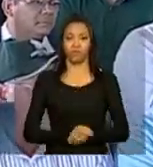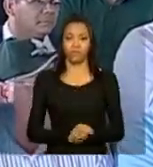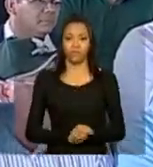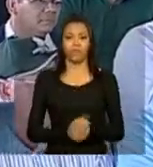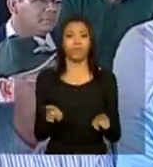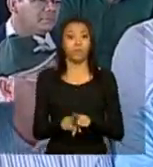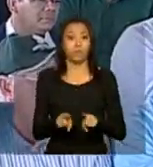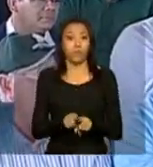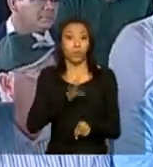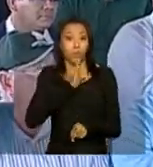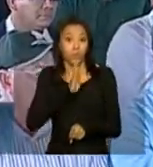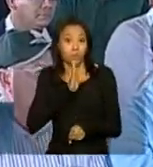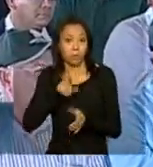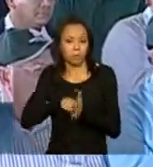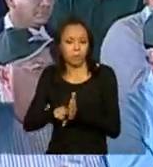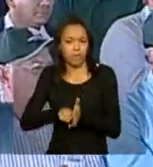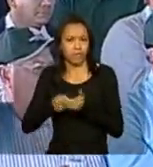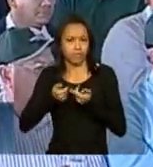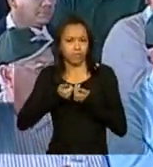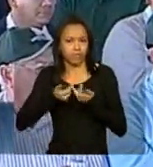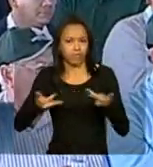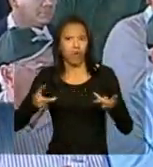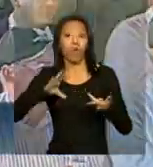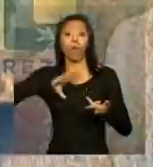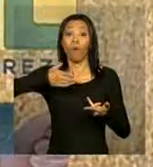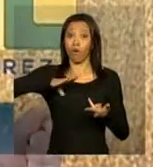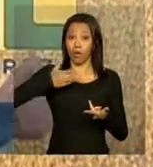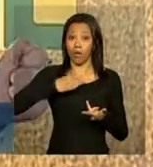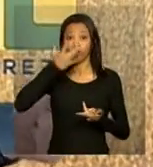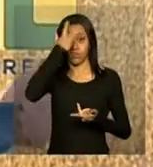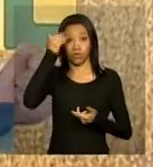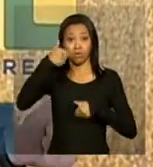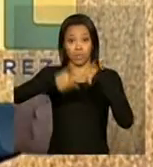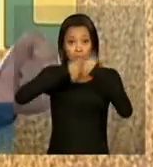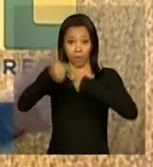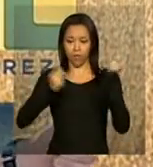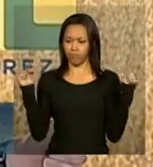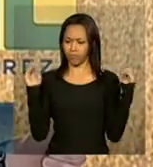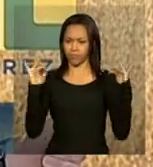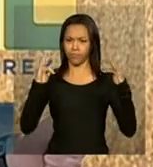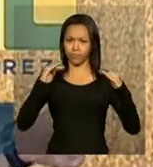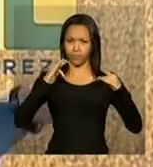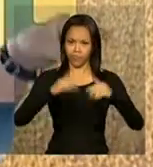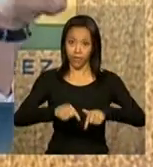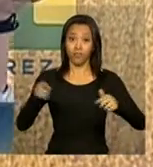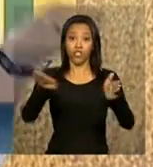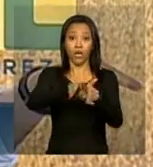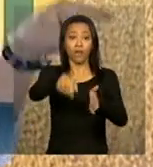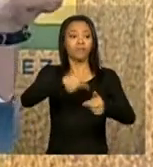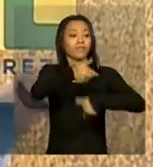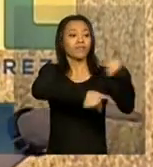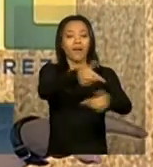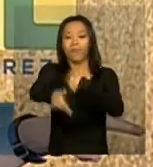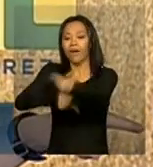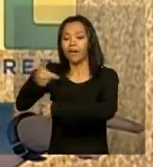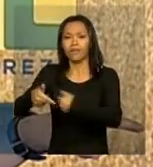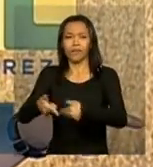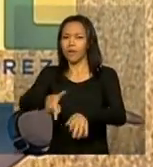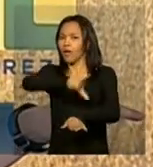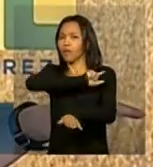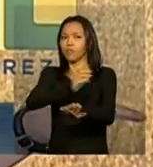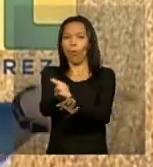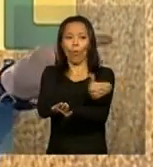pelo conhecimento, mas pela coragem dos agricultores que vieram para cá e fizeram desse chão que nada